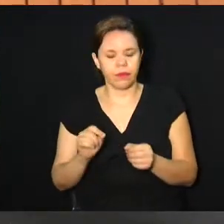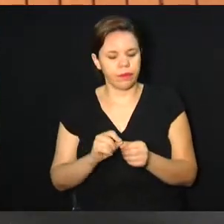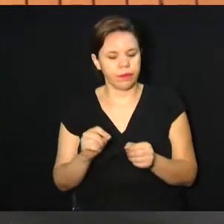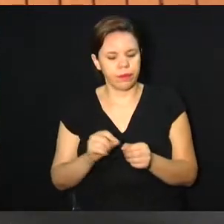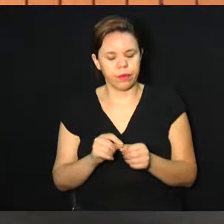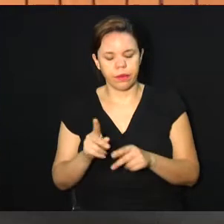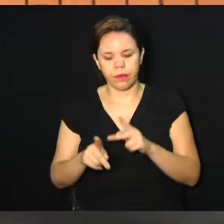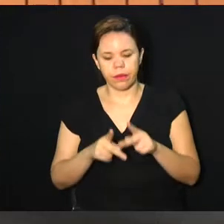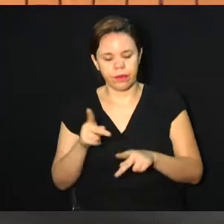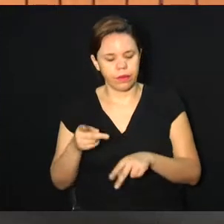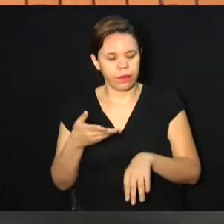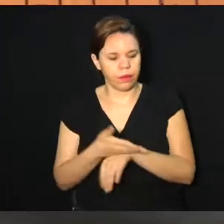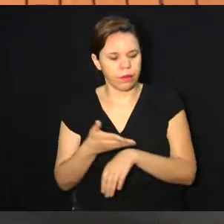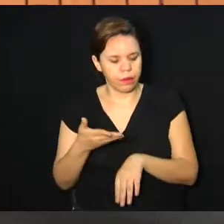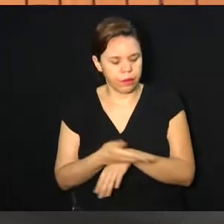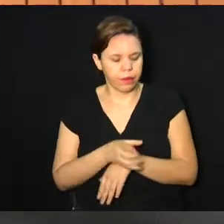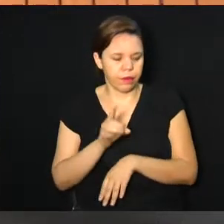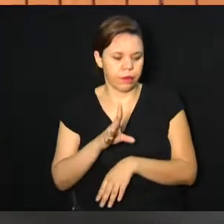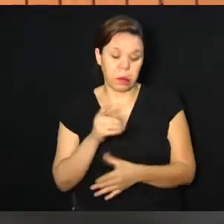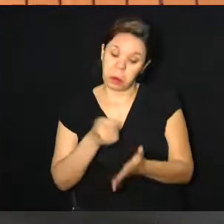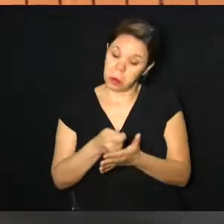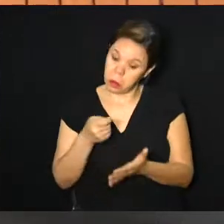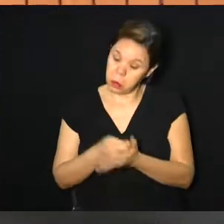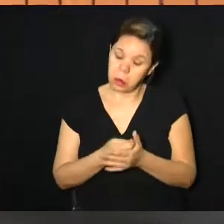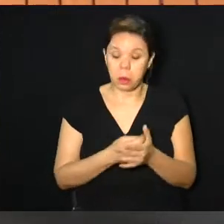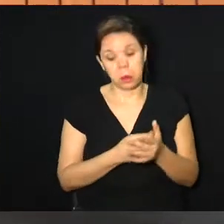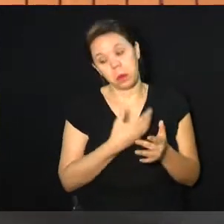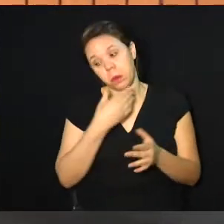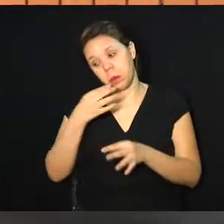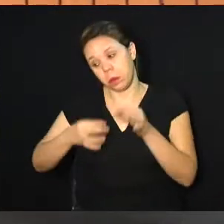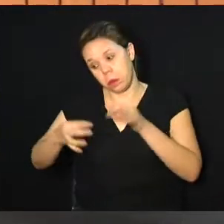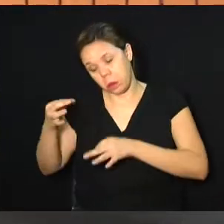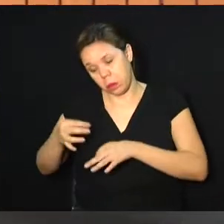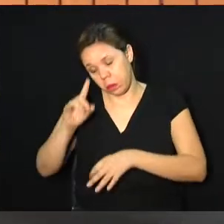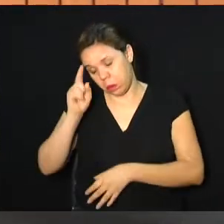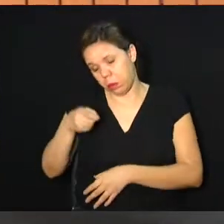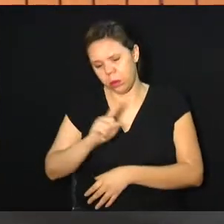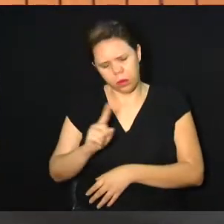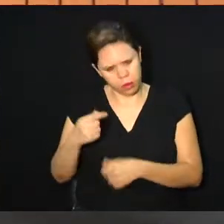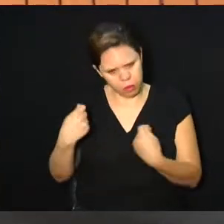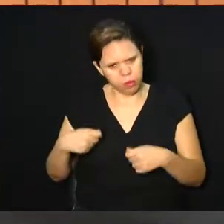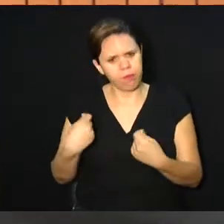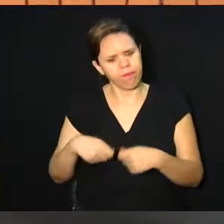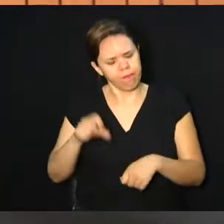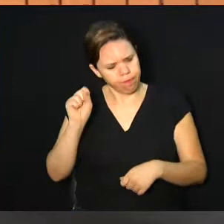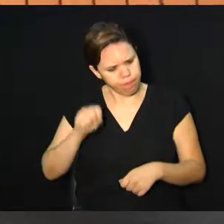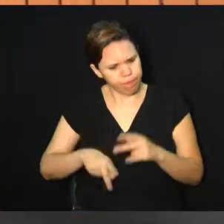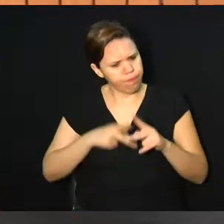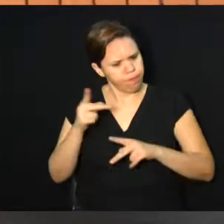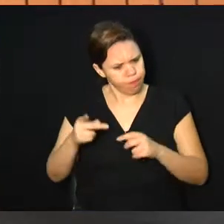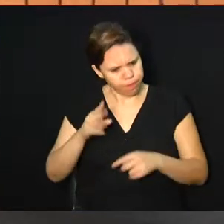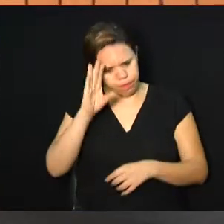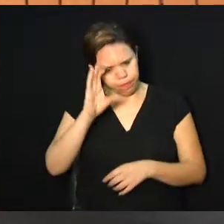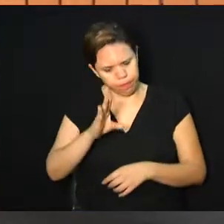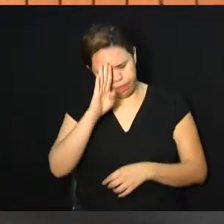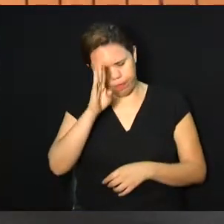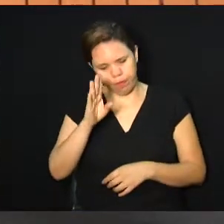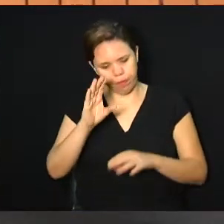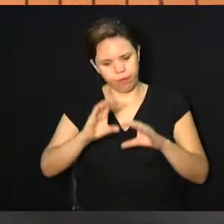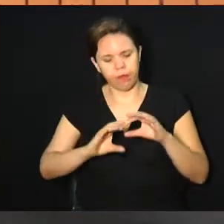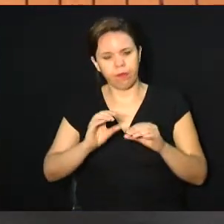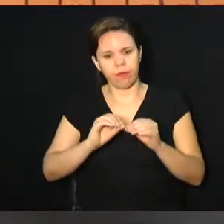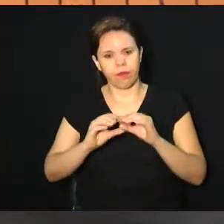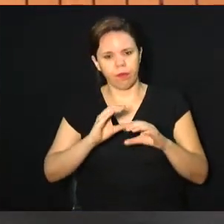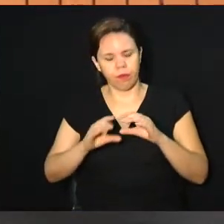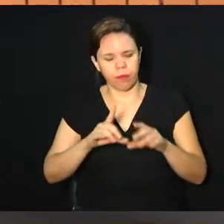como uma obrigação porque a Justiça mandou, mas porque é essencial para, inclusive, fortalecer a proposta da licitação, que